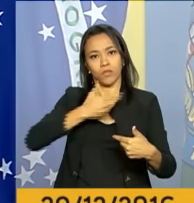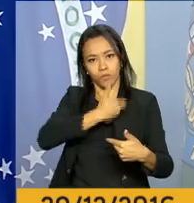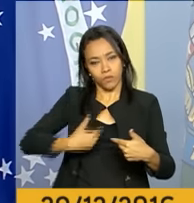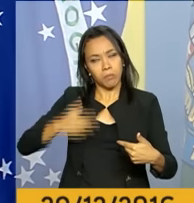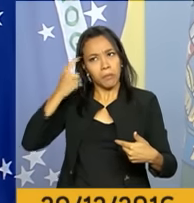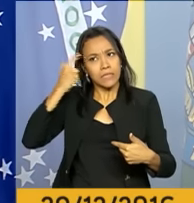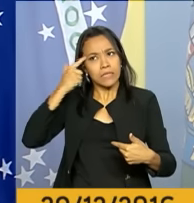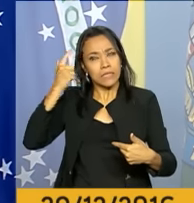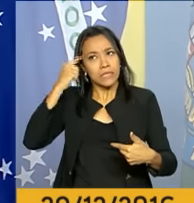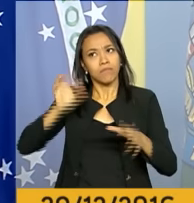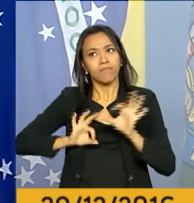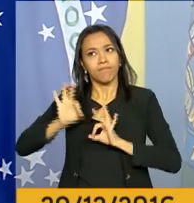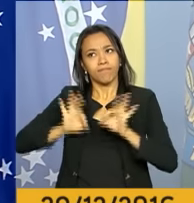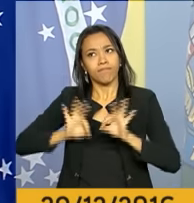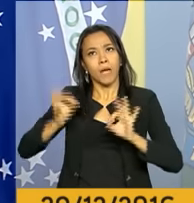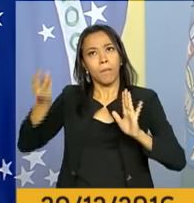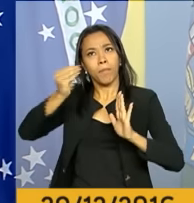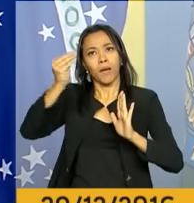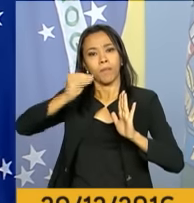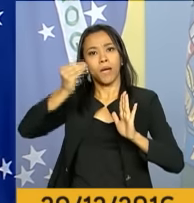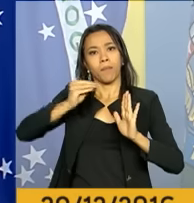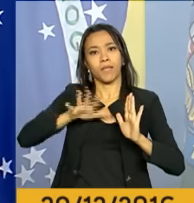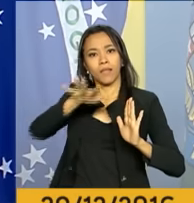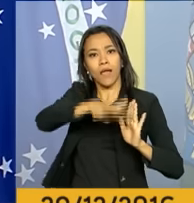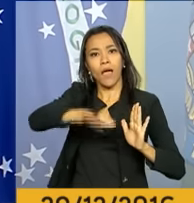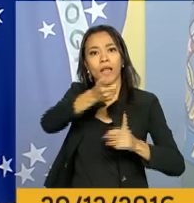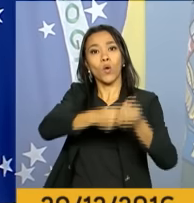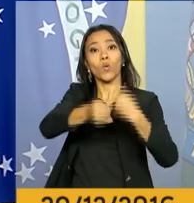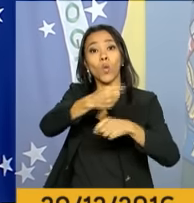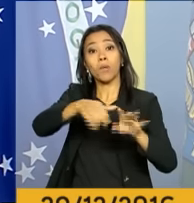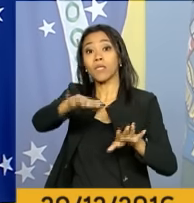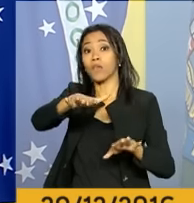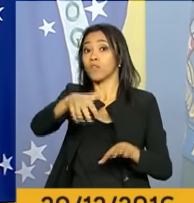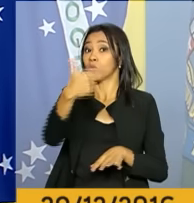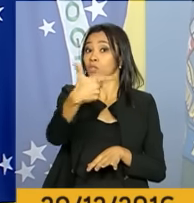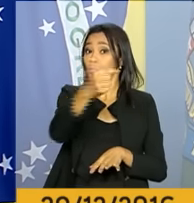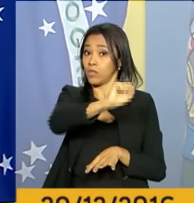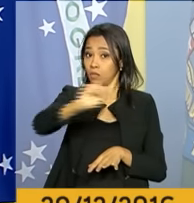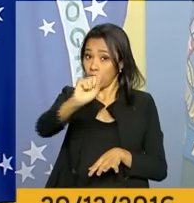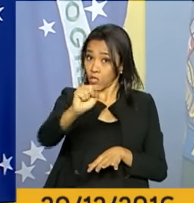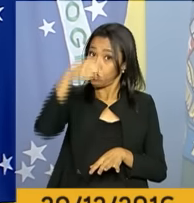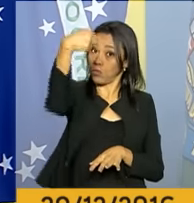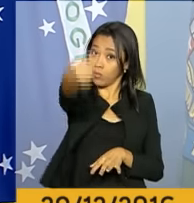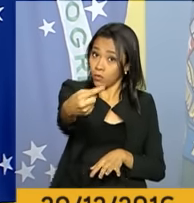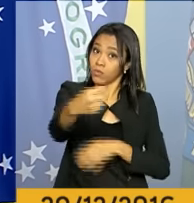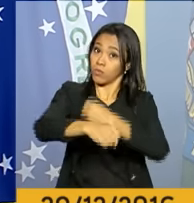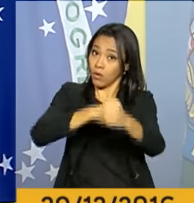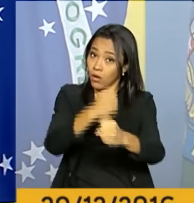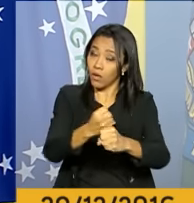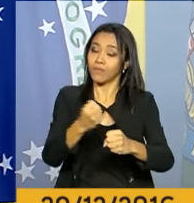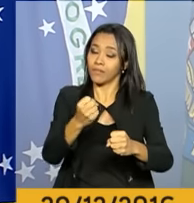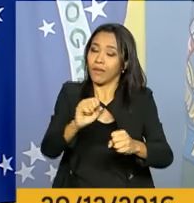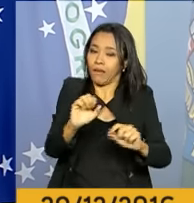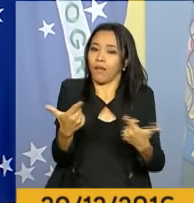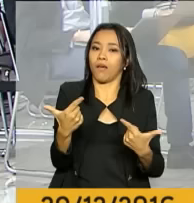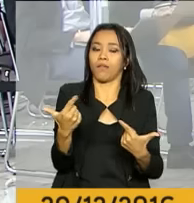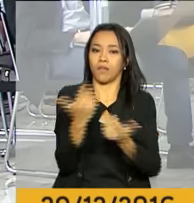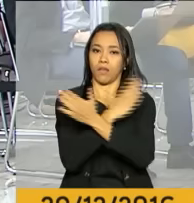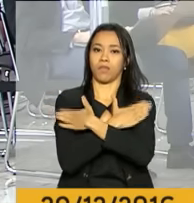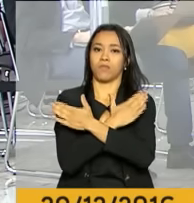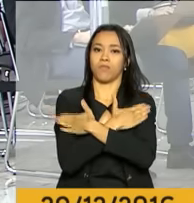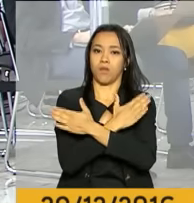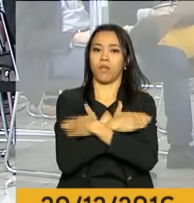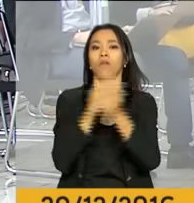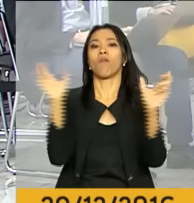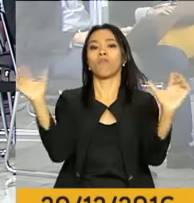que TM sido feitas pela área econômica que a partir do segundo semestre do ano que vem é muito provável que o desemprego venha a